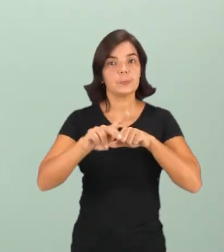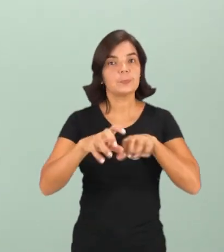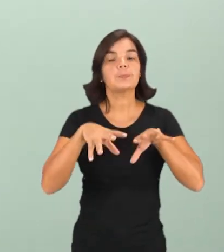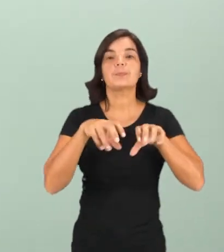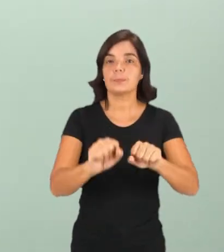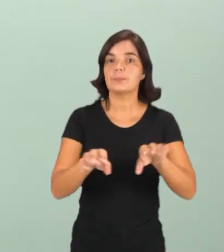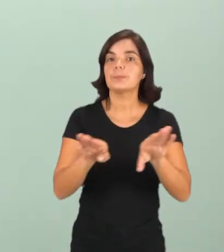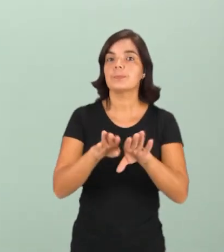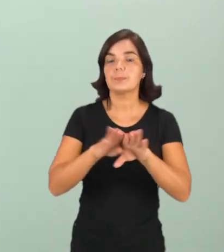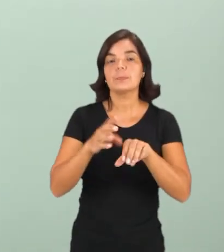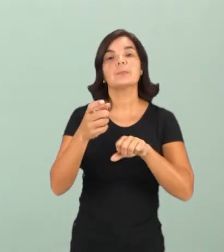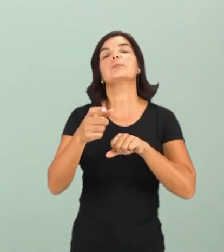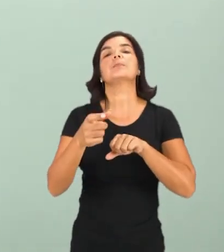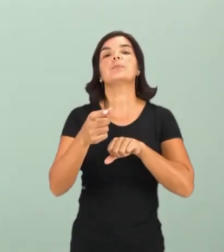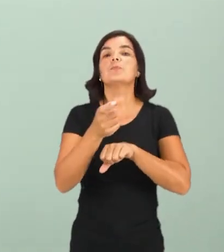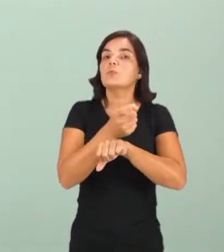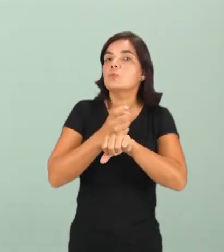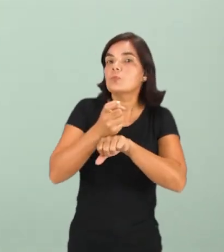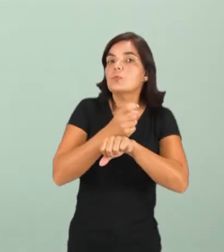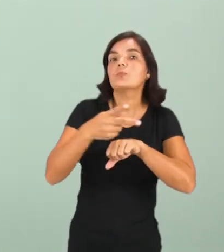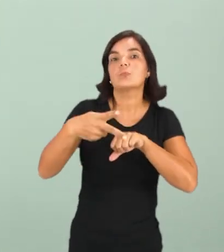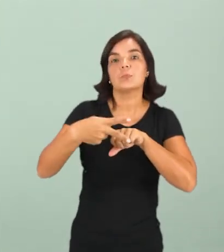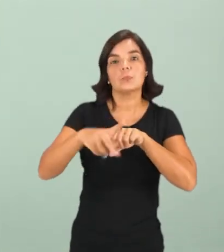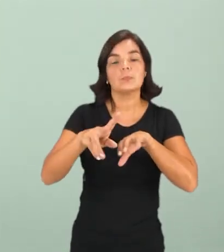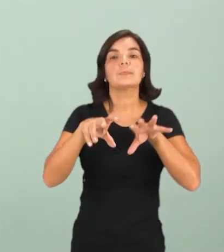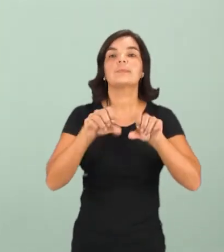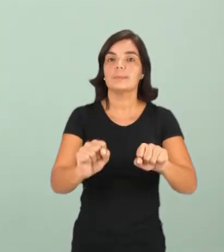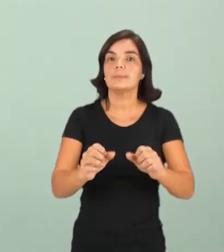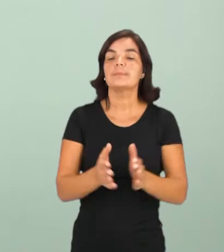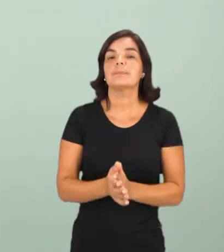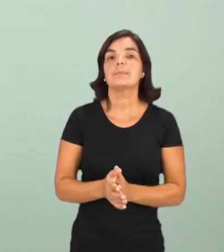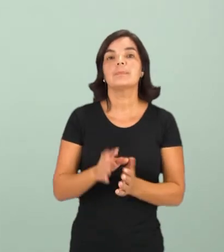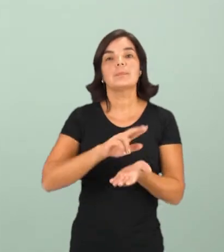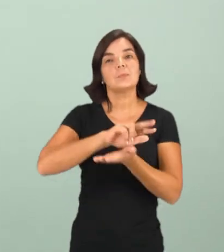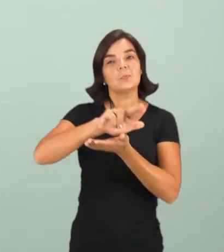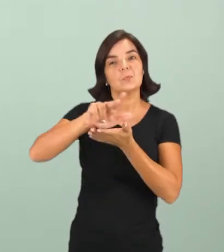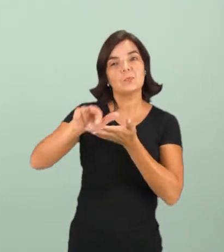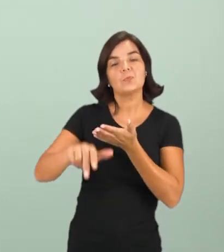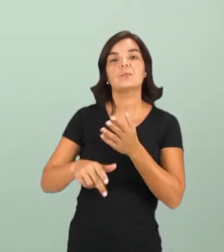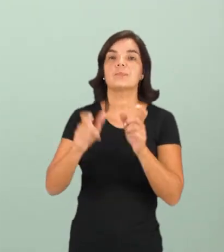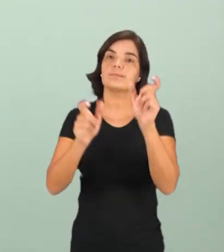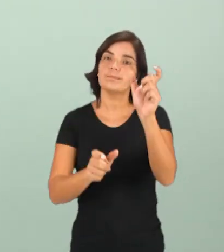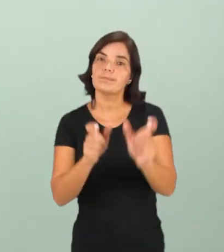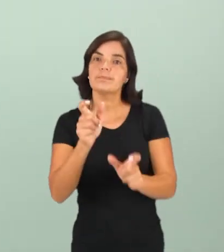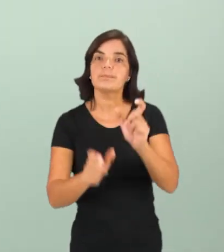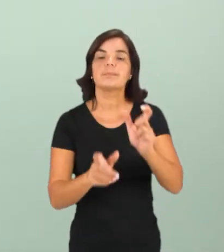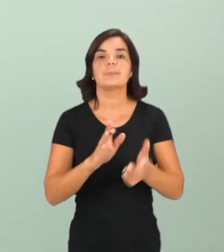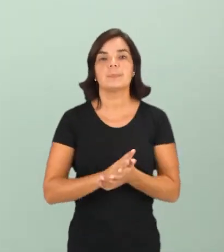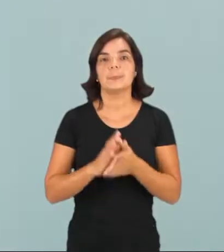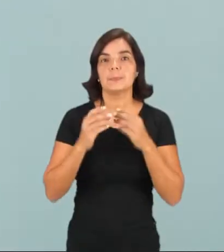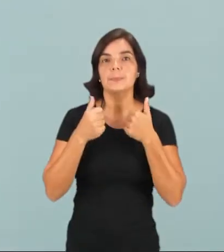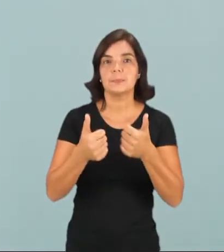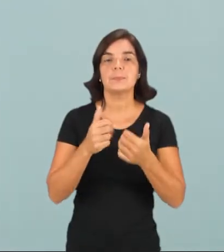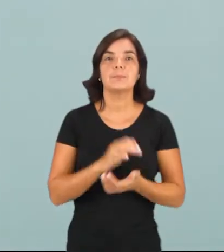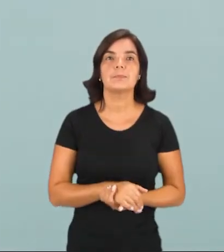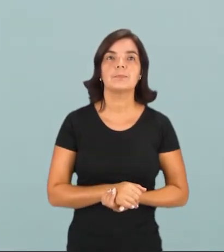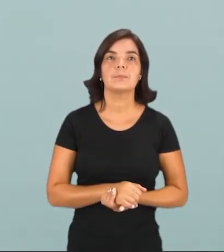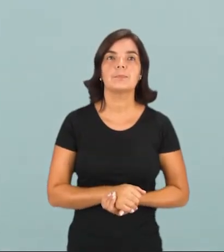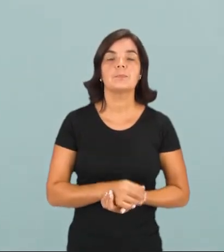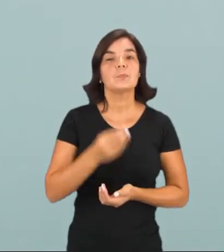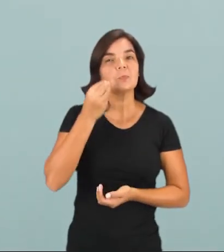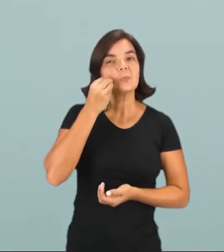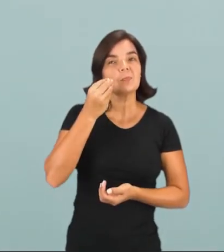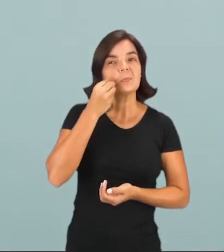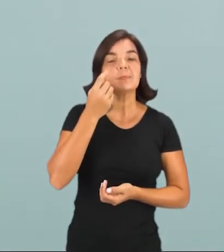possessivo quanto para o adjetivo possessivo, as demais vão variar, as demais pessoas. Tudo bem? Então, vamos